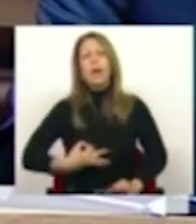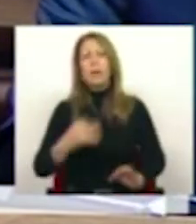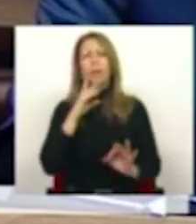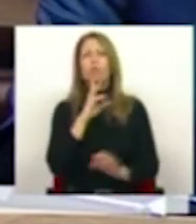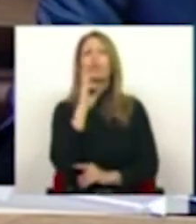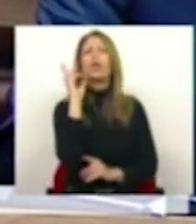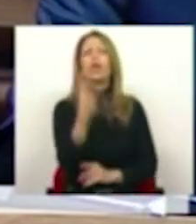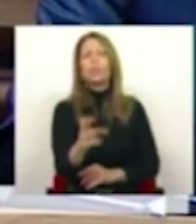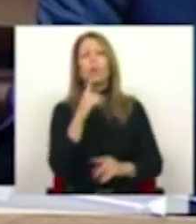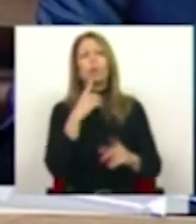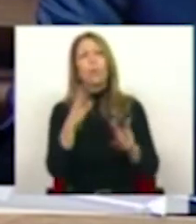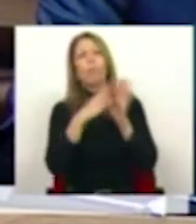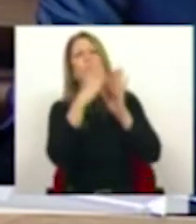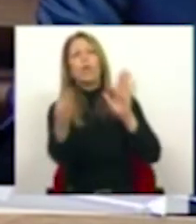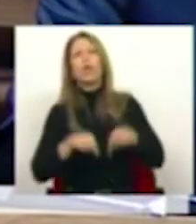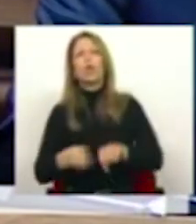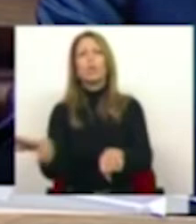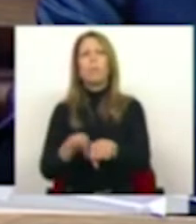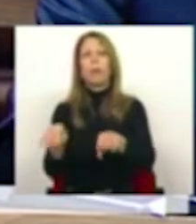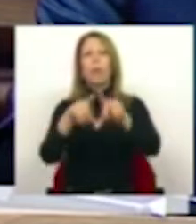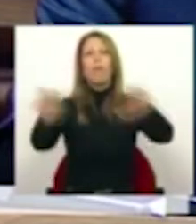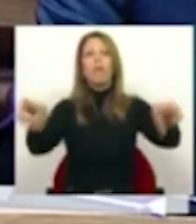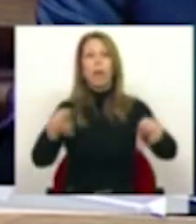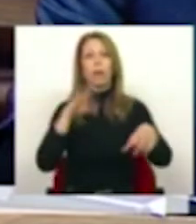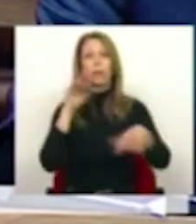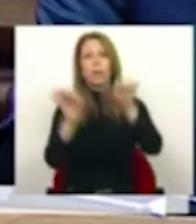baseado em vão cirurgia